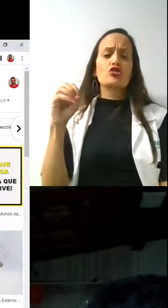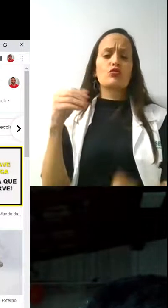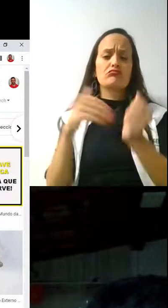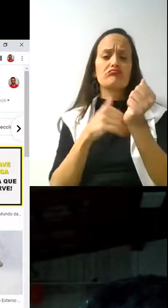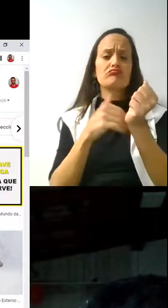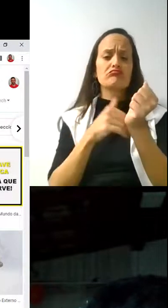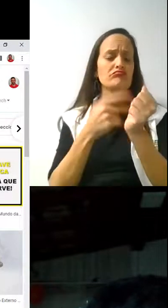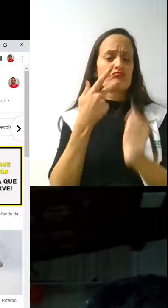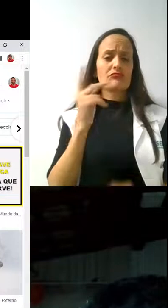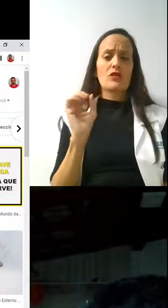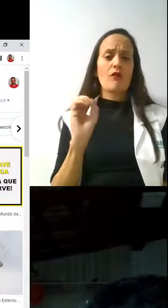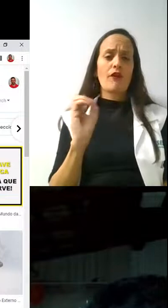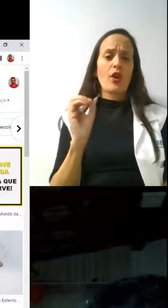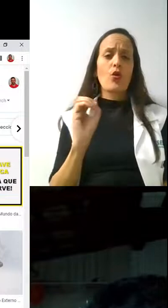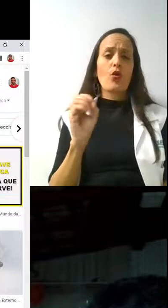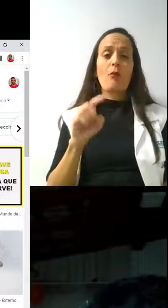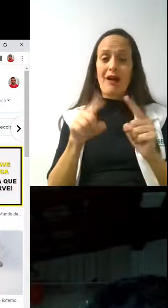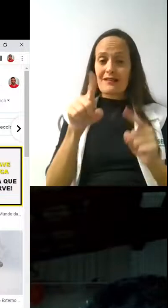tipo de chave, né? Que